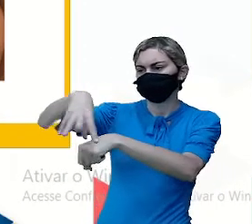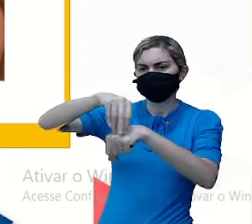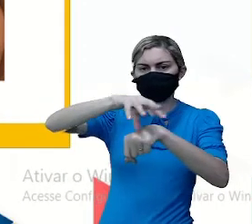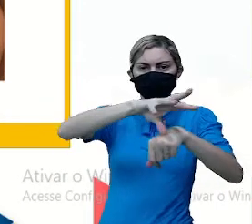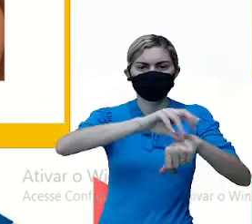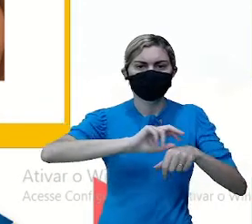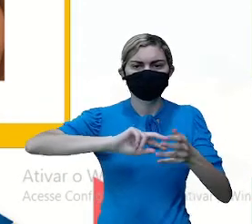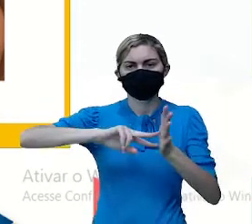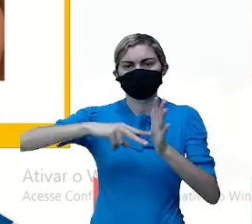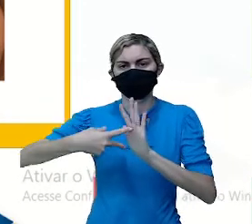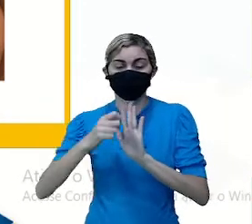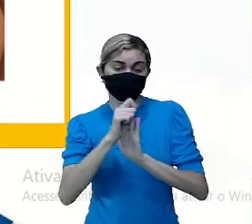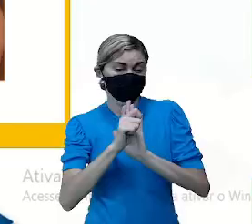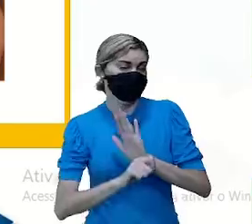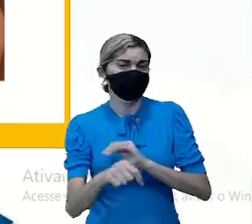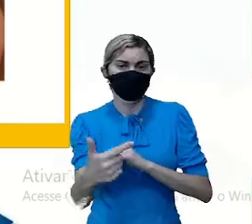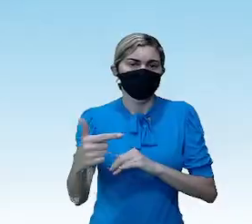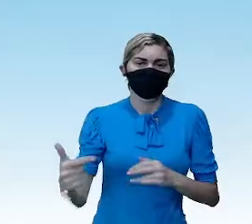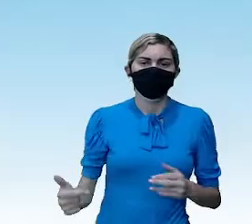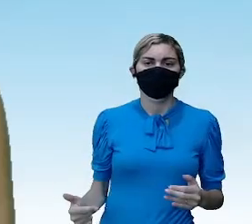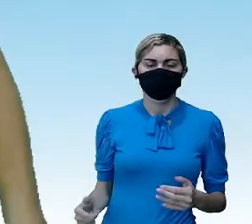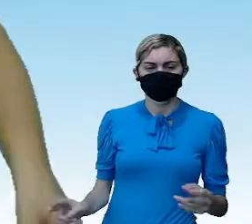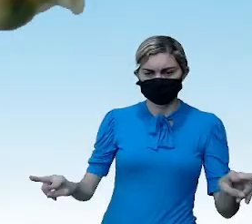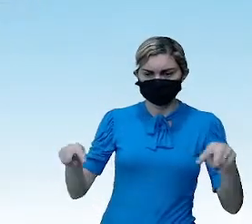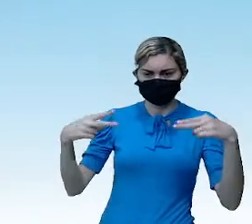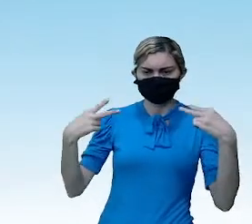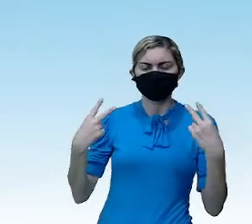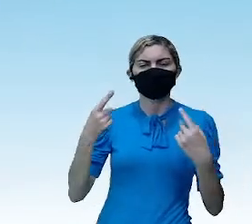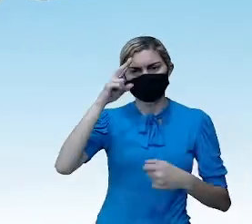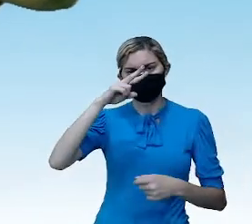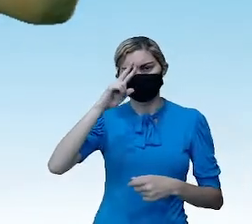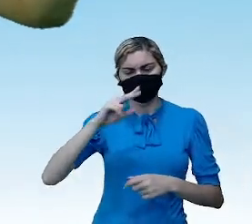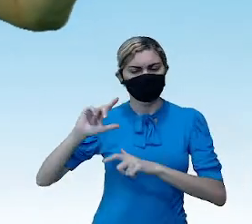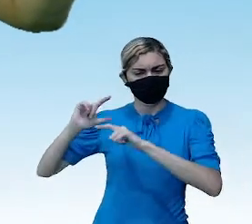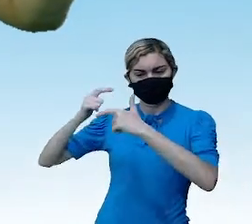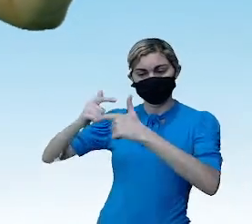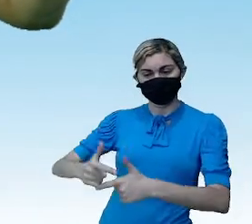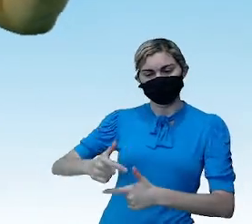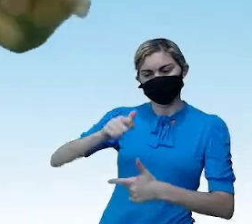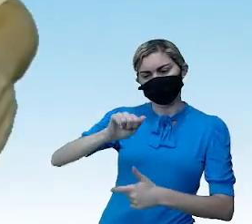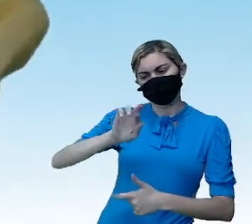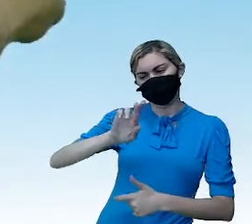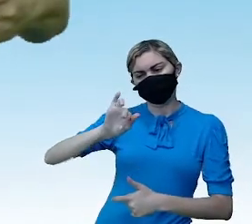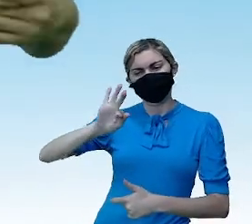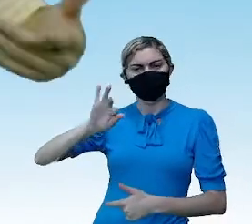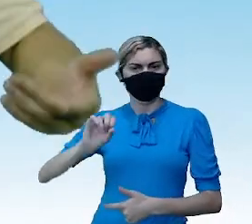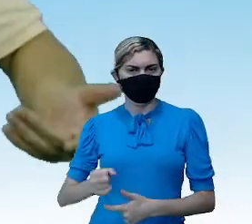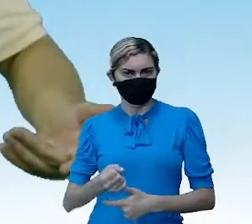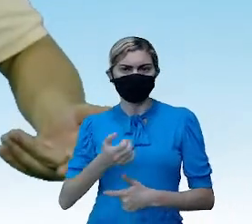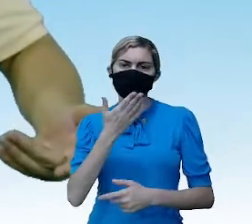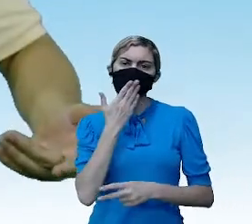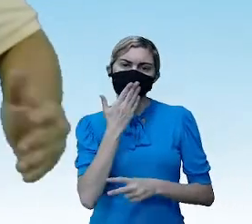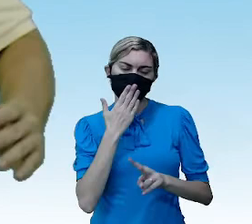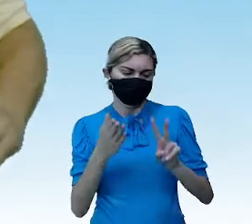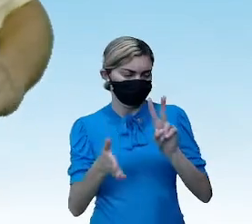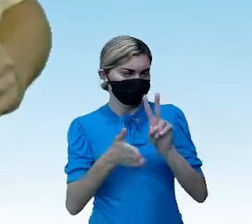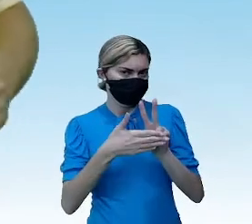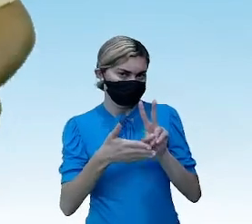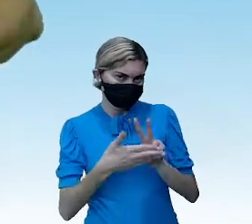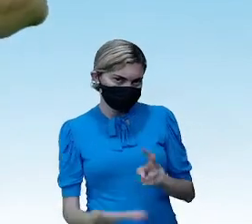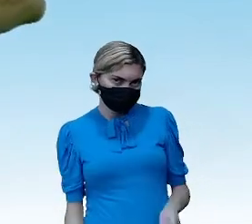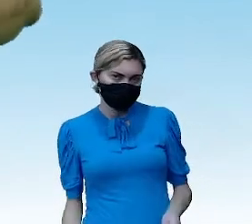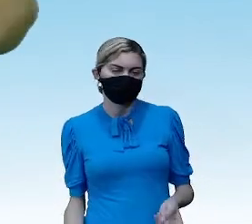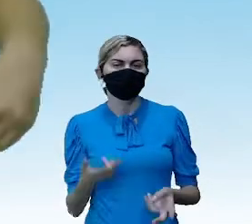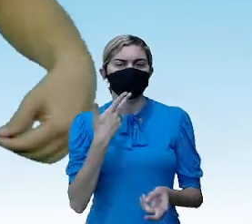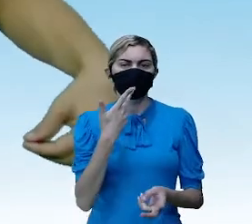sentidos delas. Olhando para mim, lembrar aqui, no caso, as culturas ágrafas. A cultura indígena, quando eu falo em